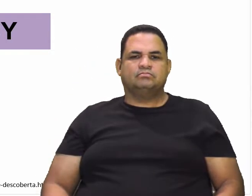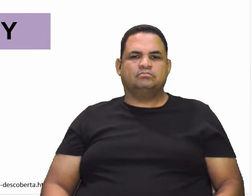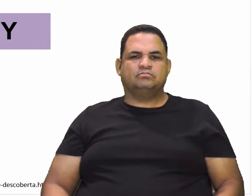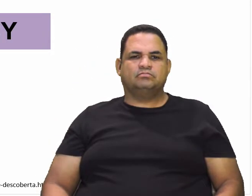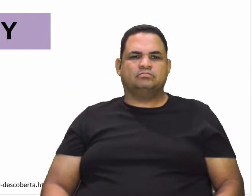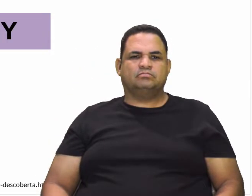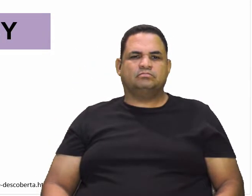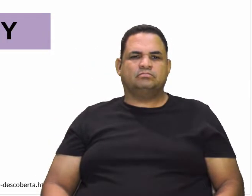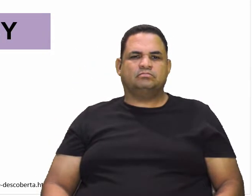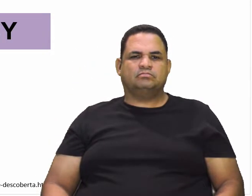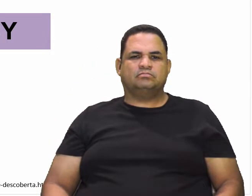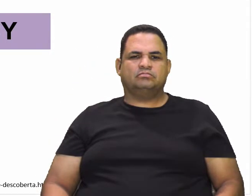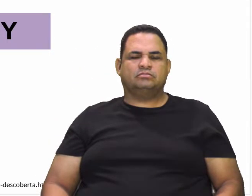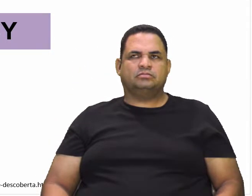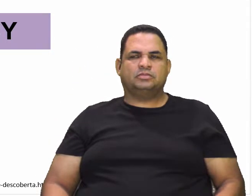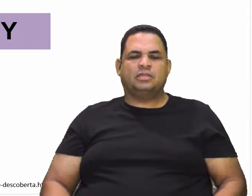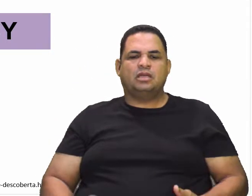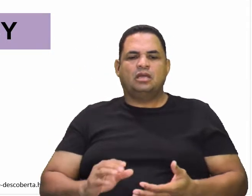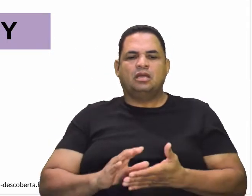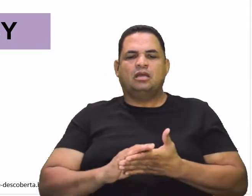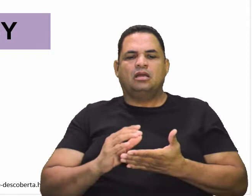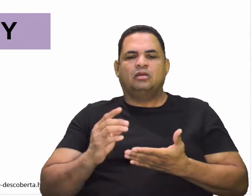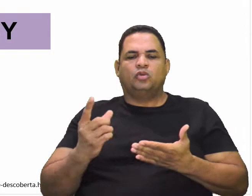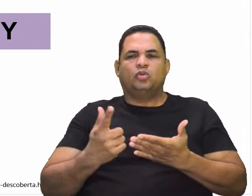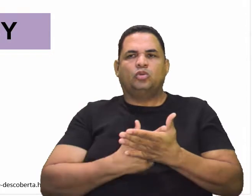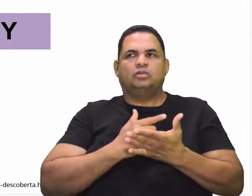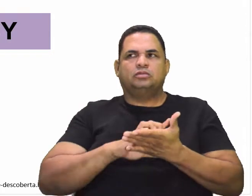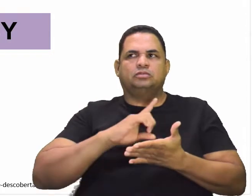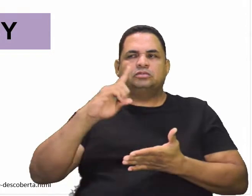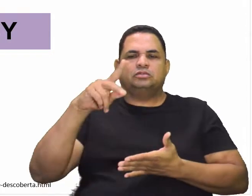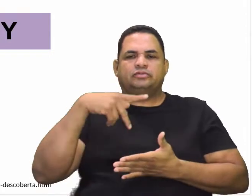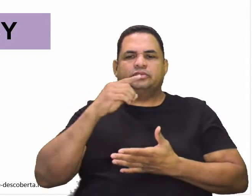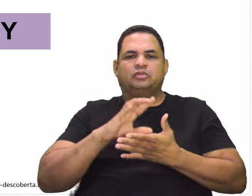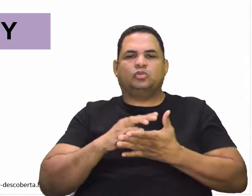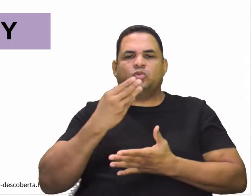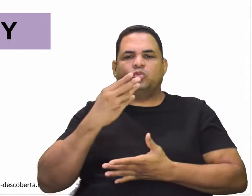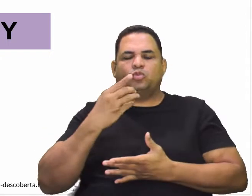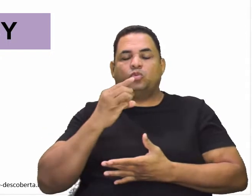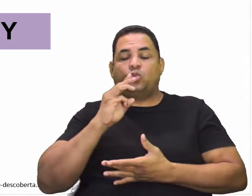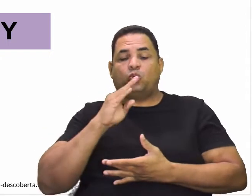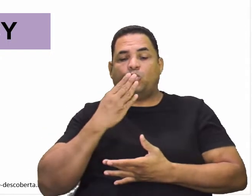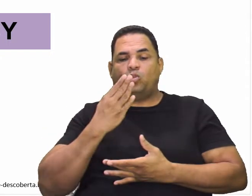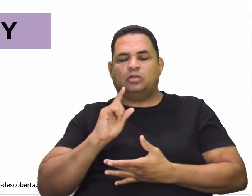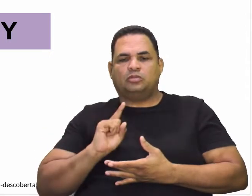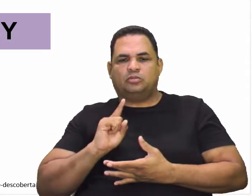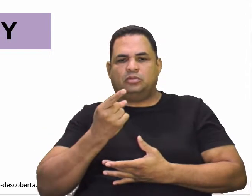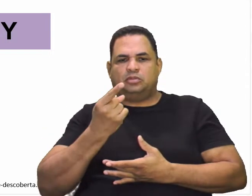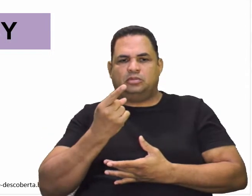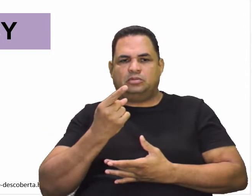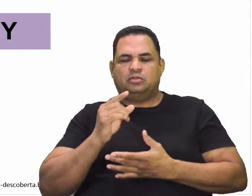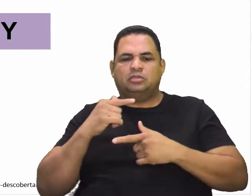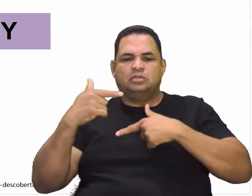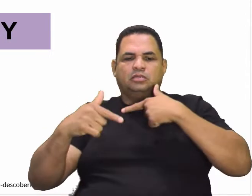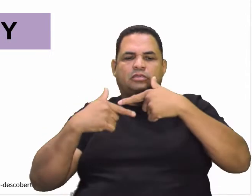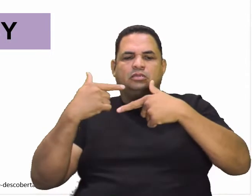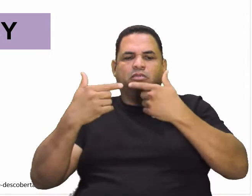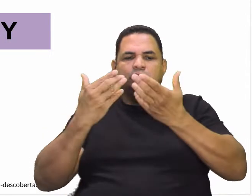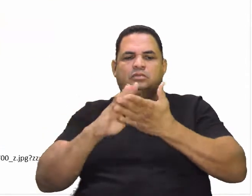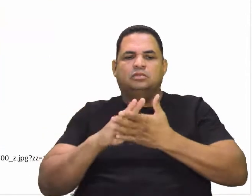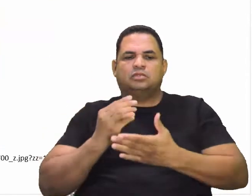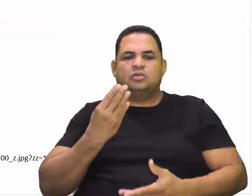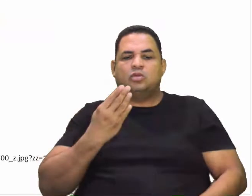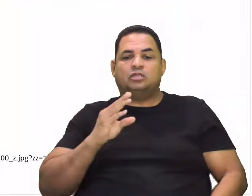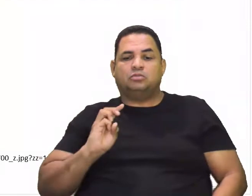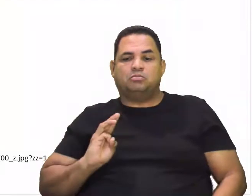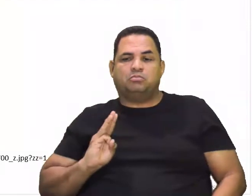A Bíblia fala em 4 mil anos. Aqui, na evolução das espécies, fala em 4 milhões de anos atrás.